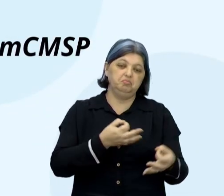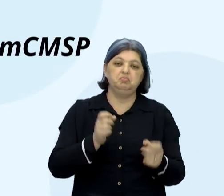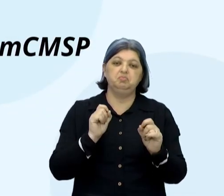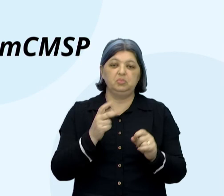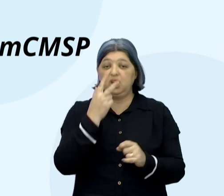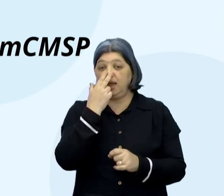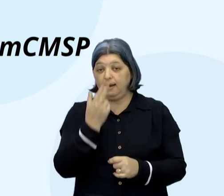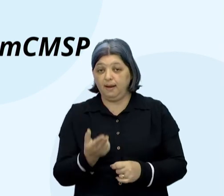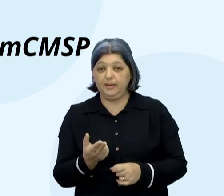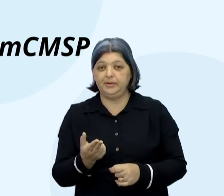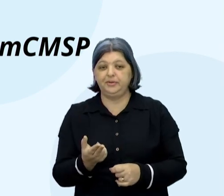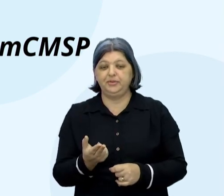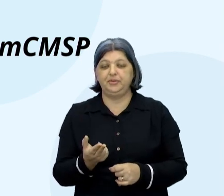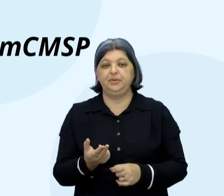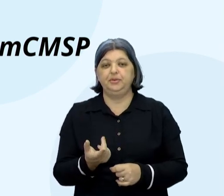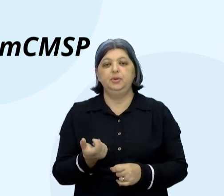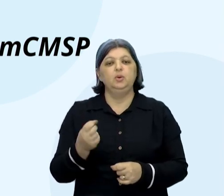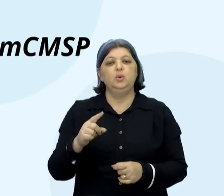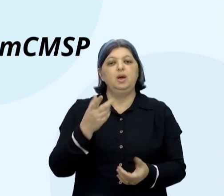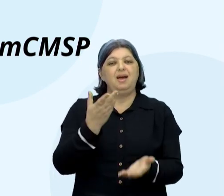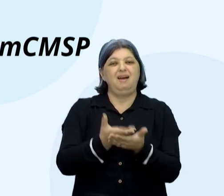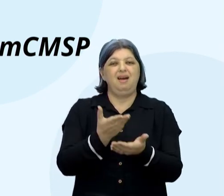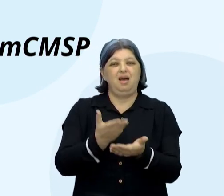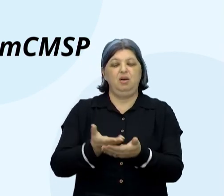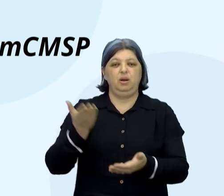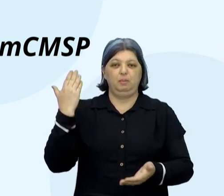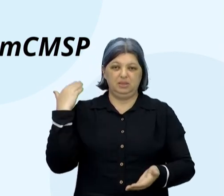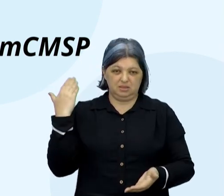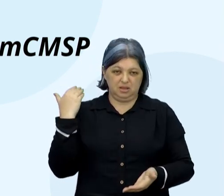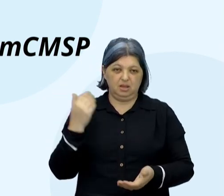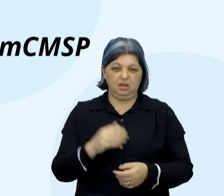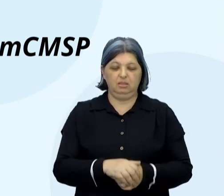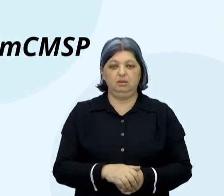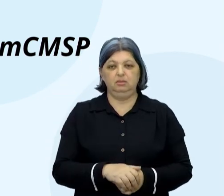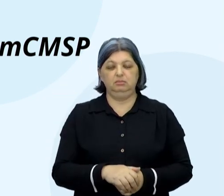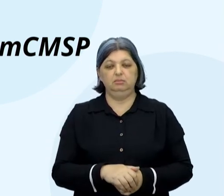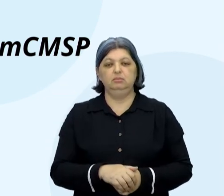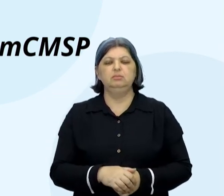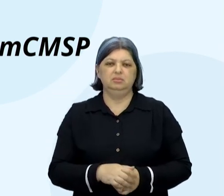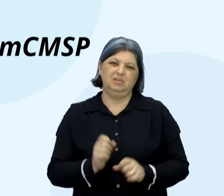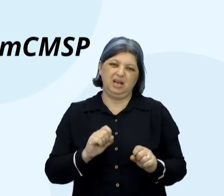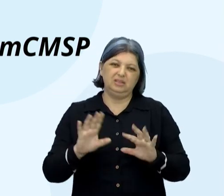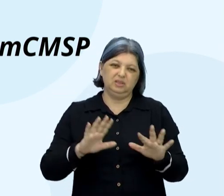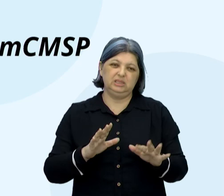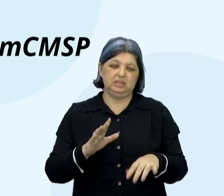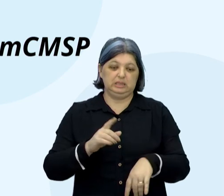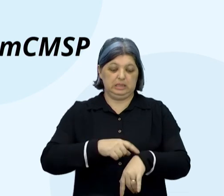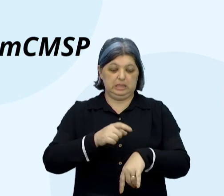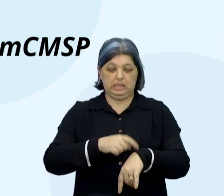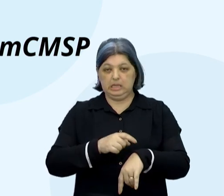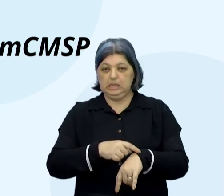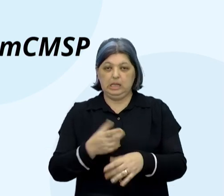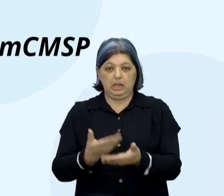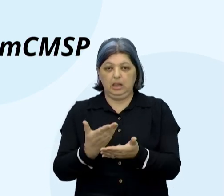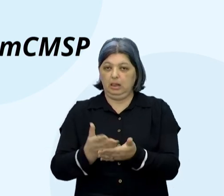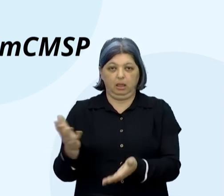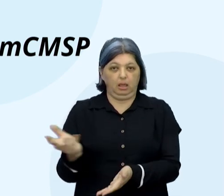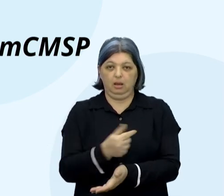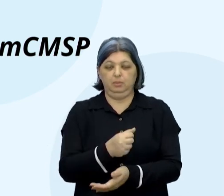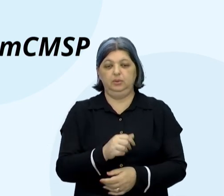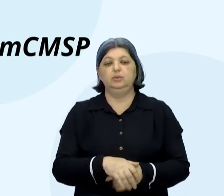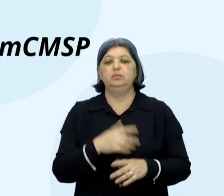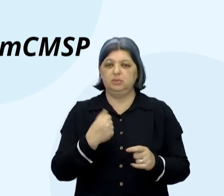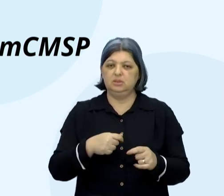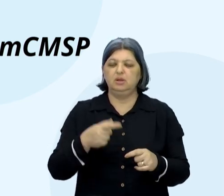né? Veja as aulas anteriores também. Essa aula acaba sendo bastante corrida, né? Porque a gente junta todos os conteúdos. Então, veja